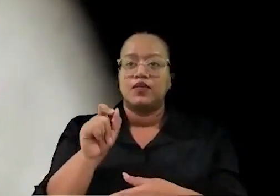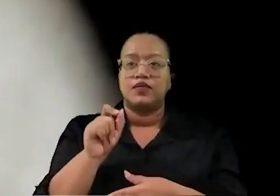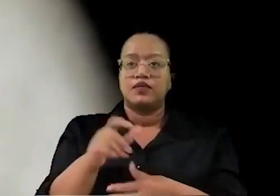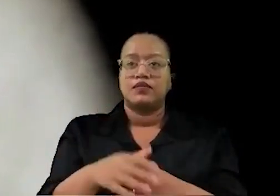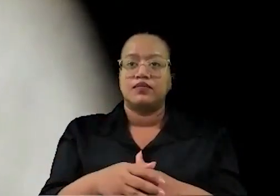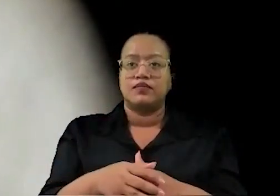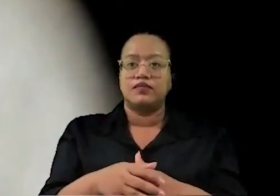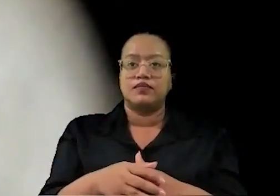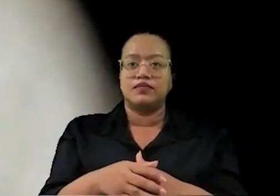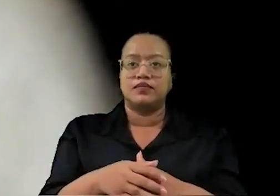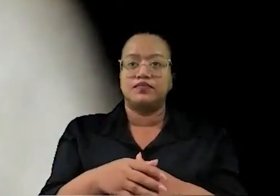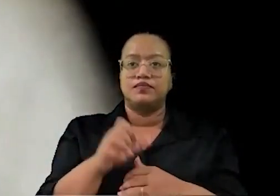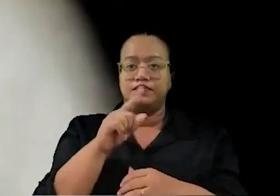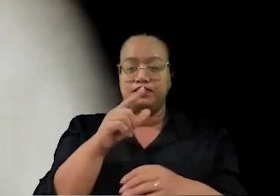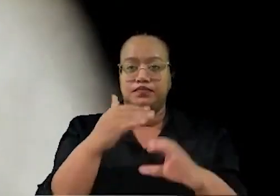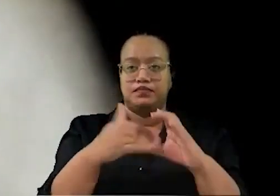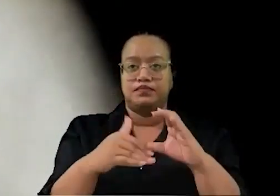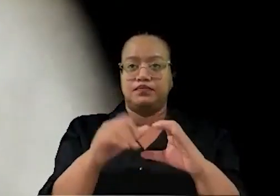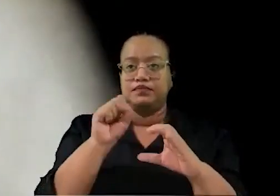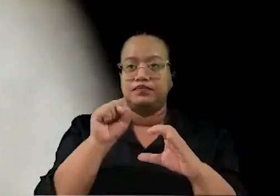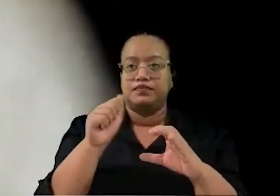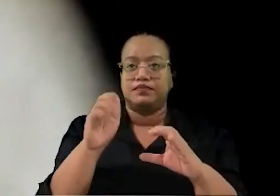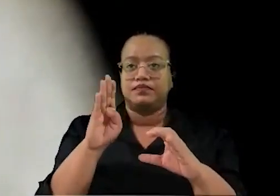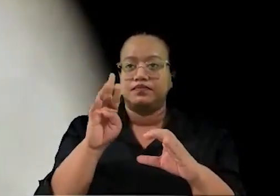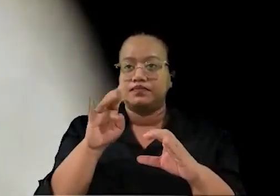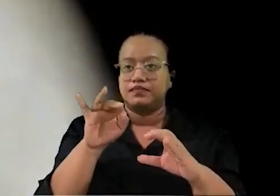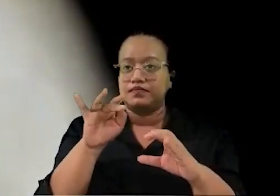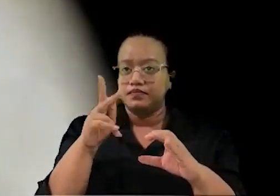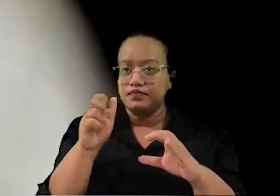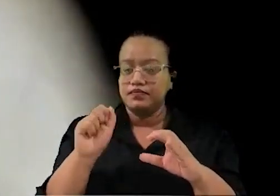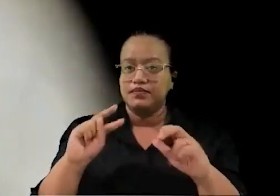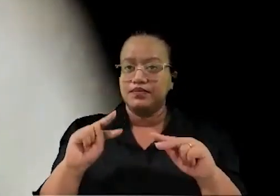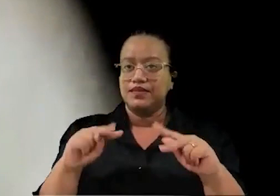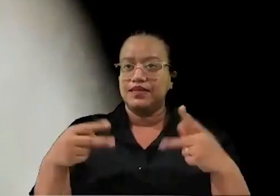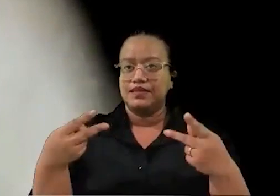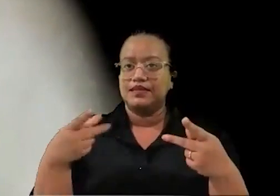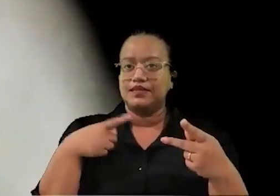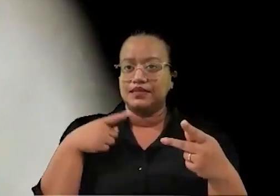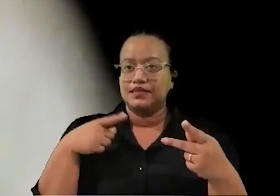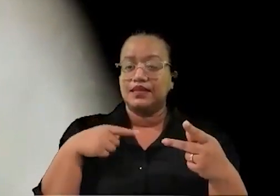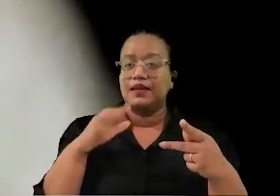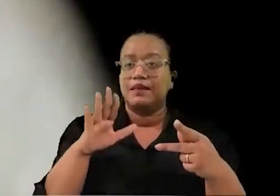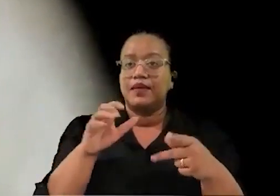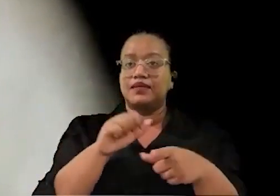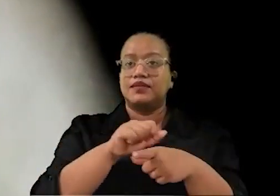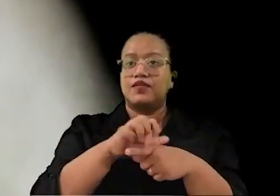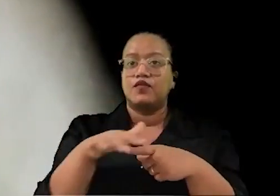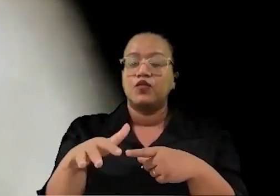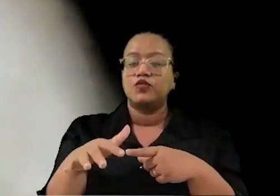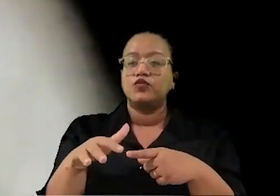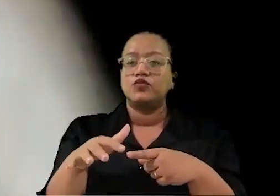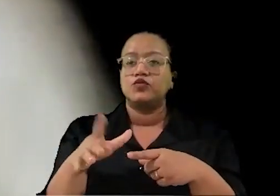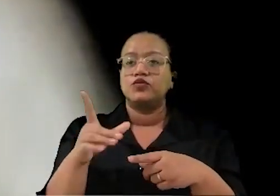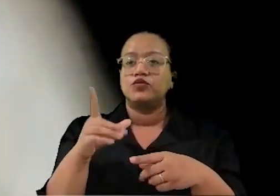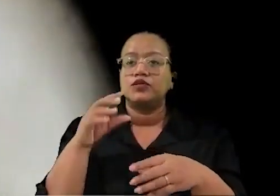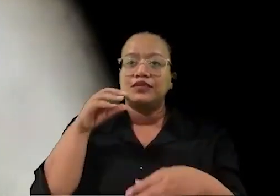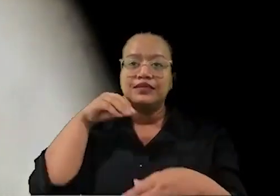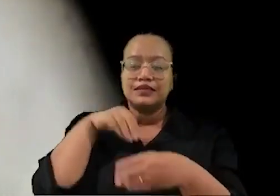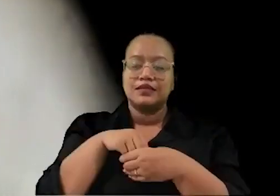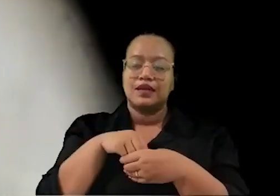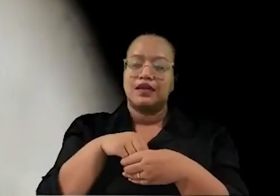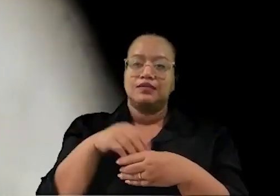ainda estamos com os fluxos internos, né? Não é